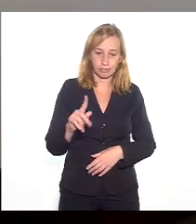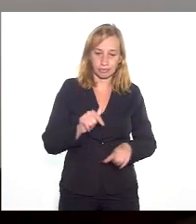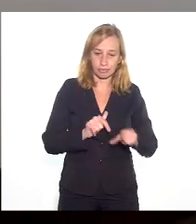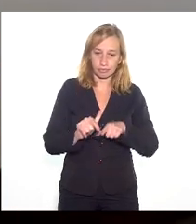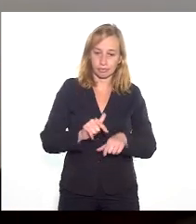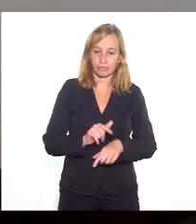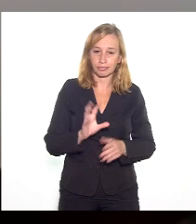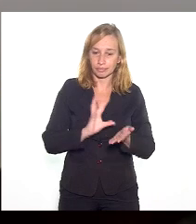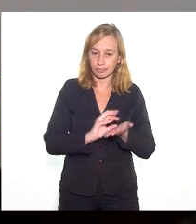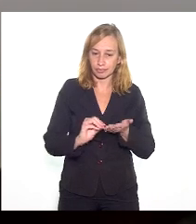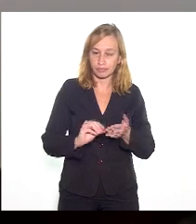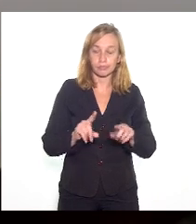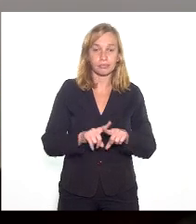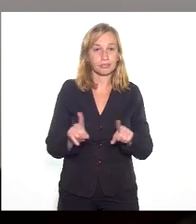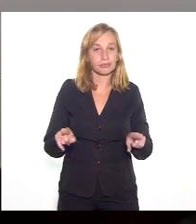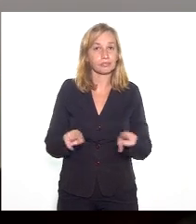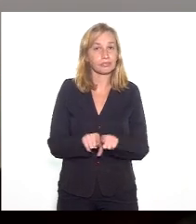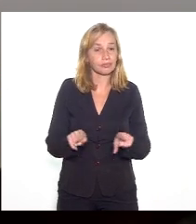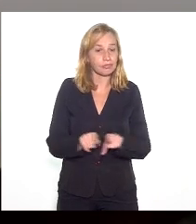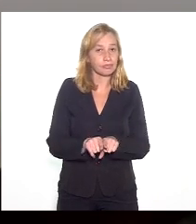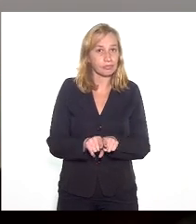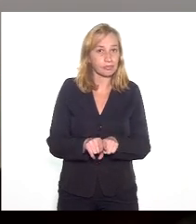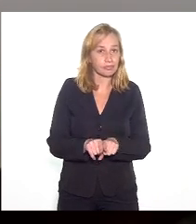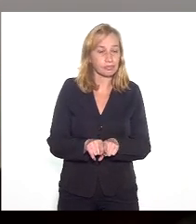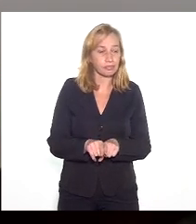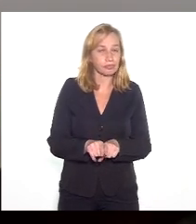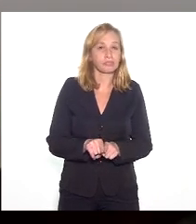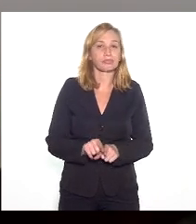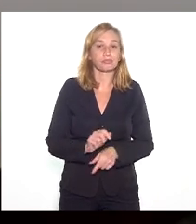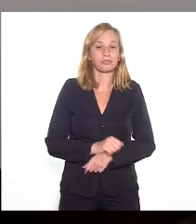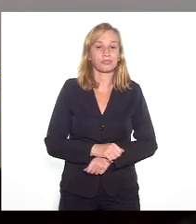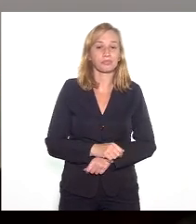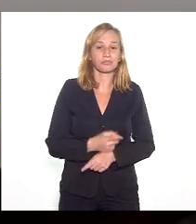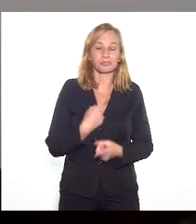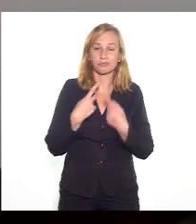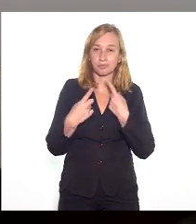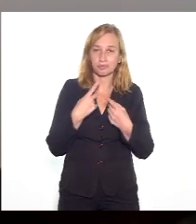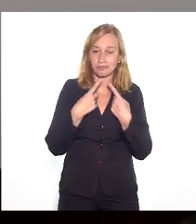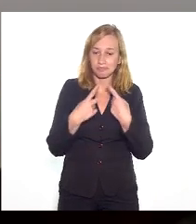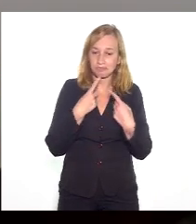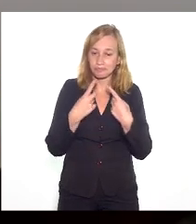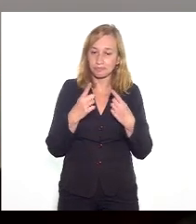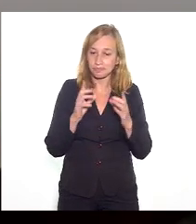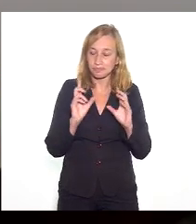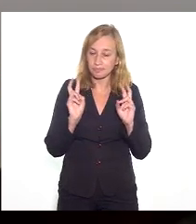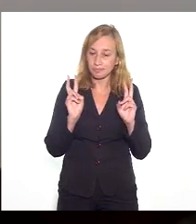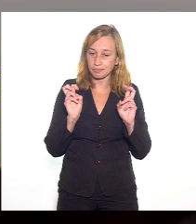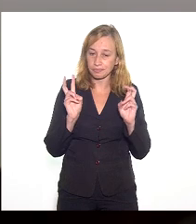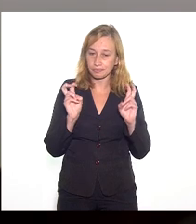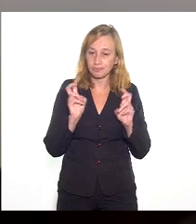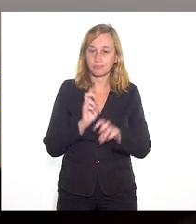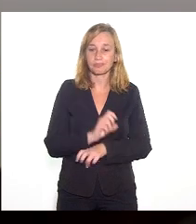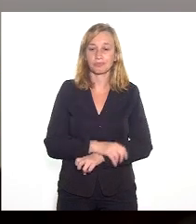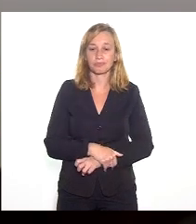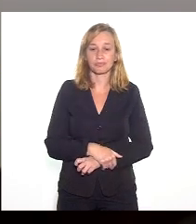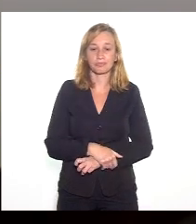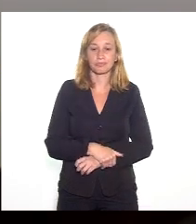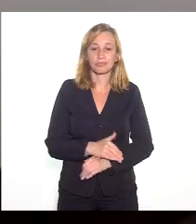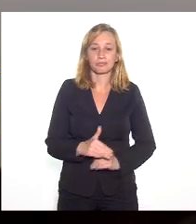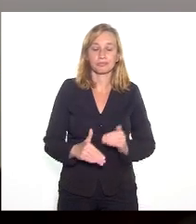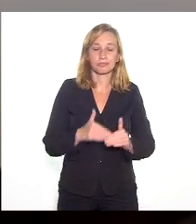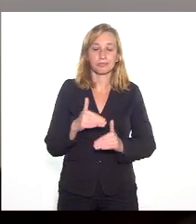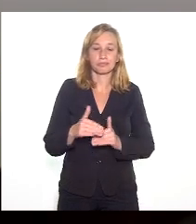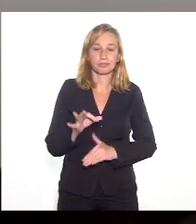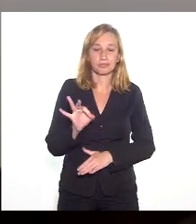e pautas. Trata-se também do debate, neste caso, sobre o processo